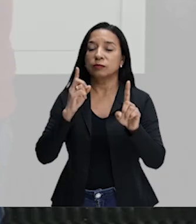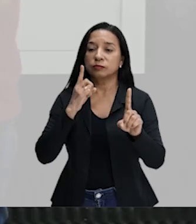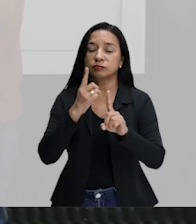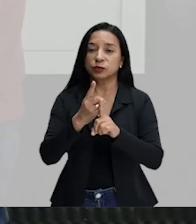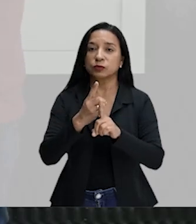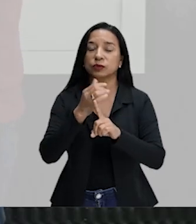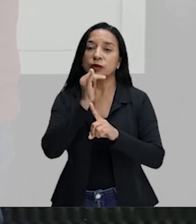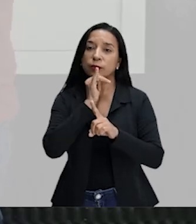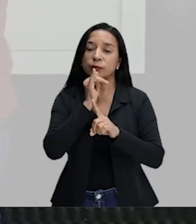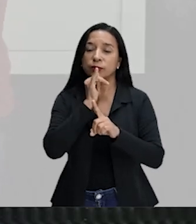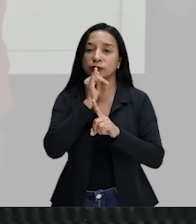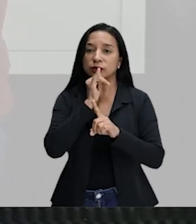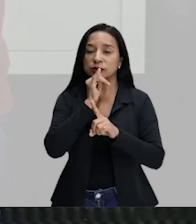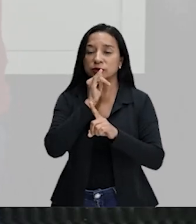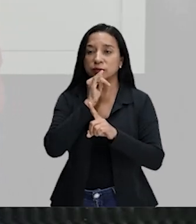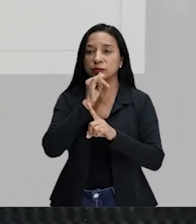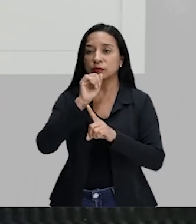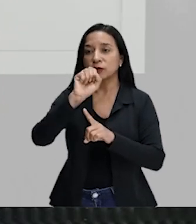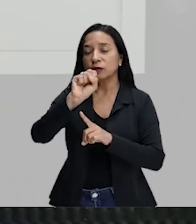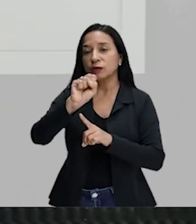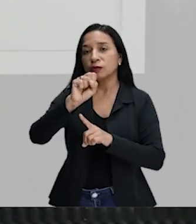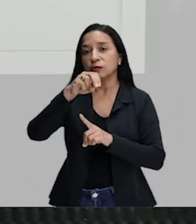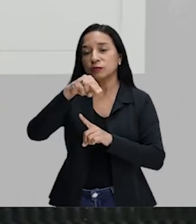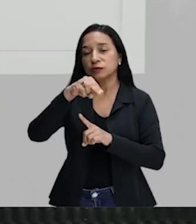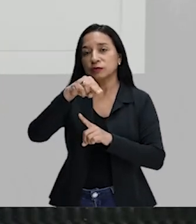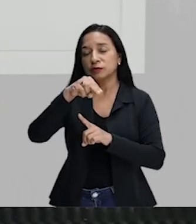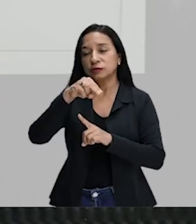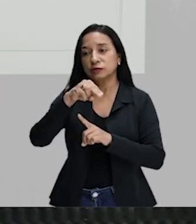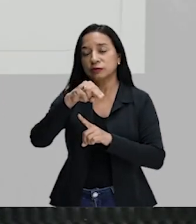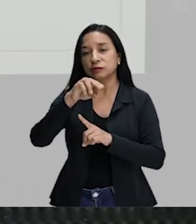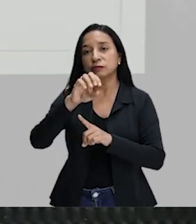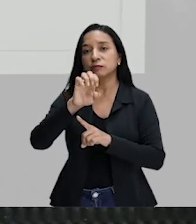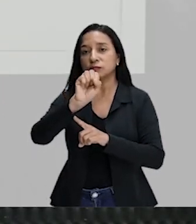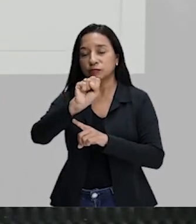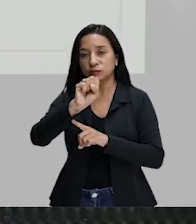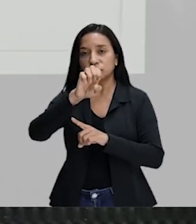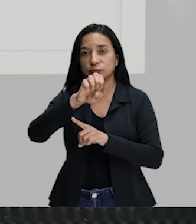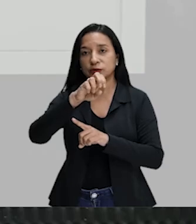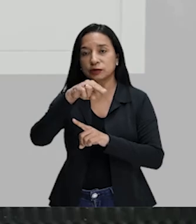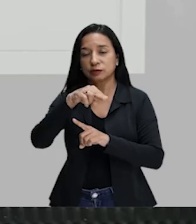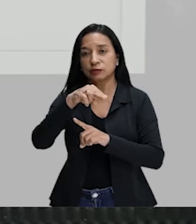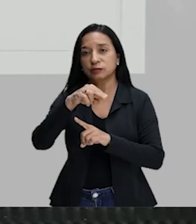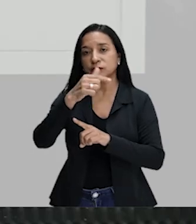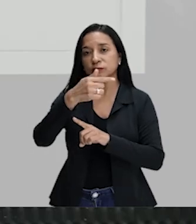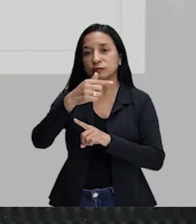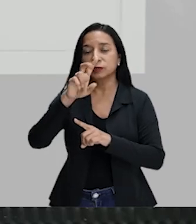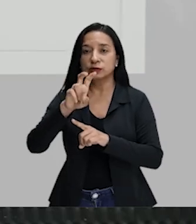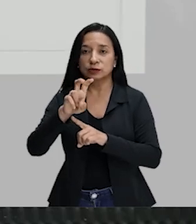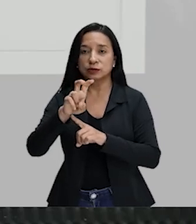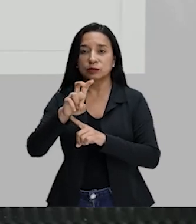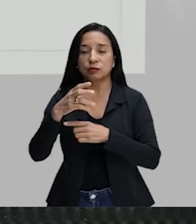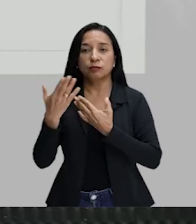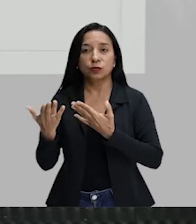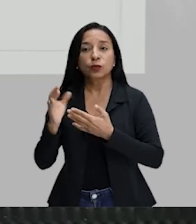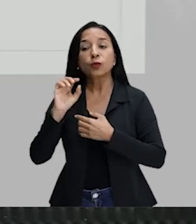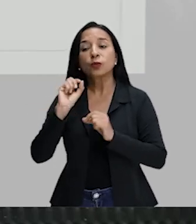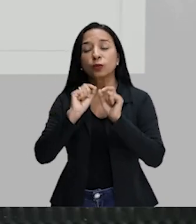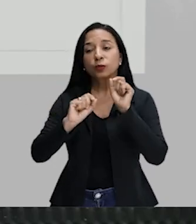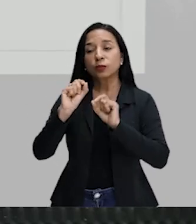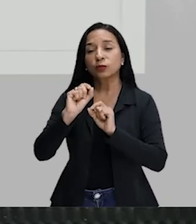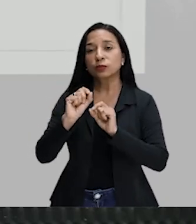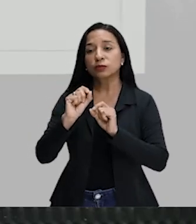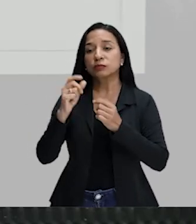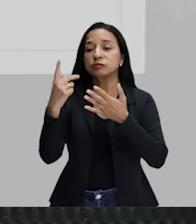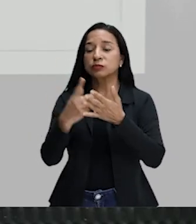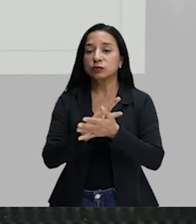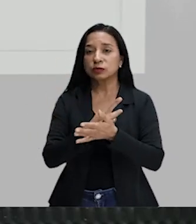encontrar, por exemplo, o seno de 75? Ora, galera, o que acontece? Esses 75 graus, você pode escrevê-lo como